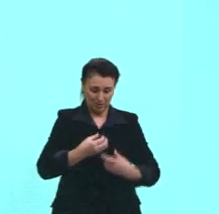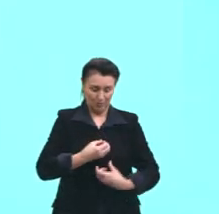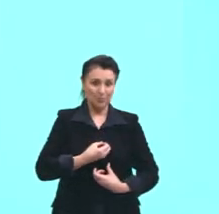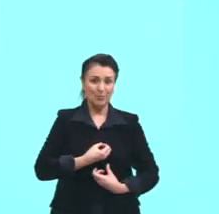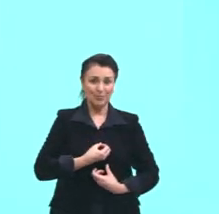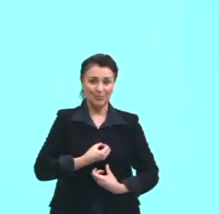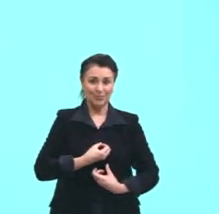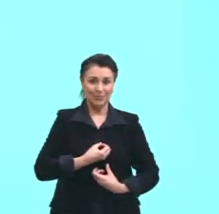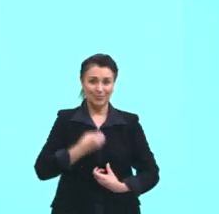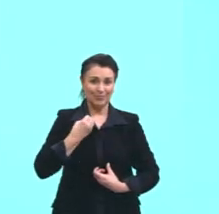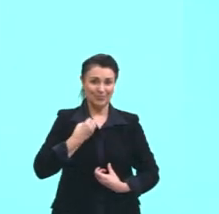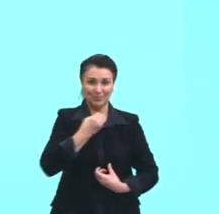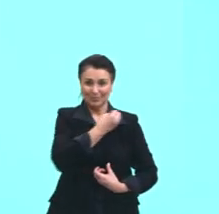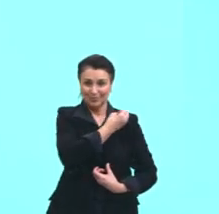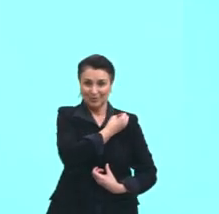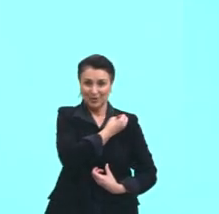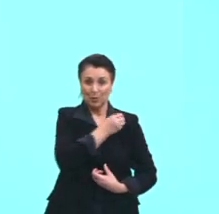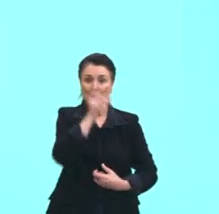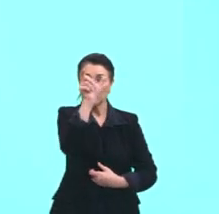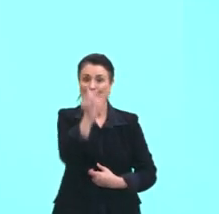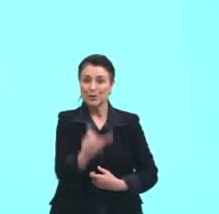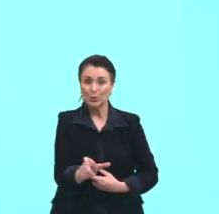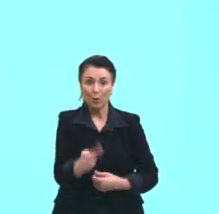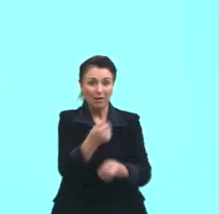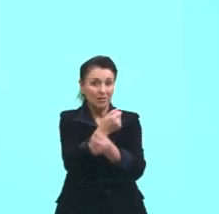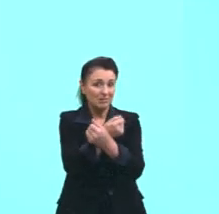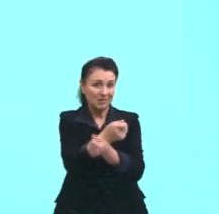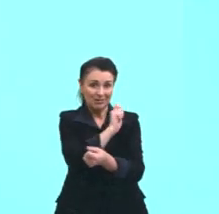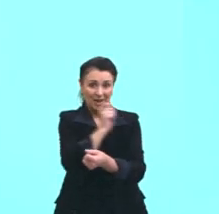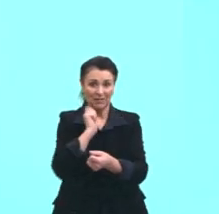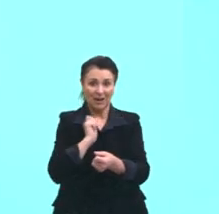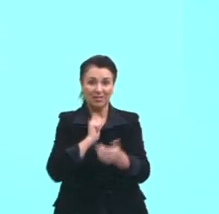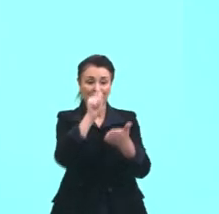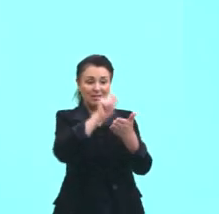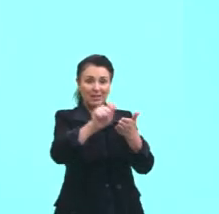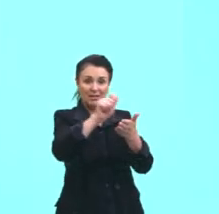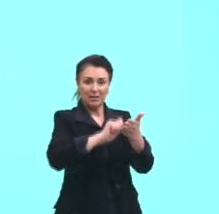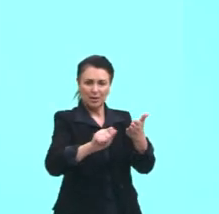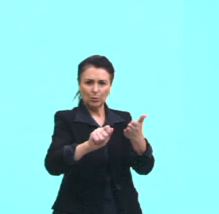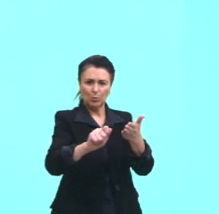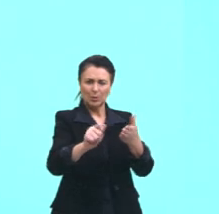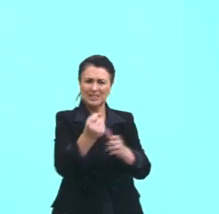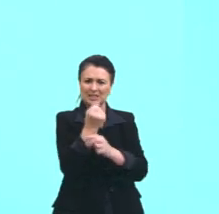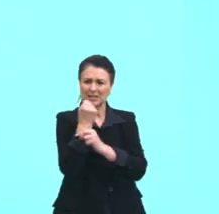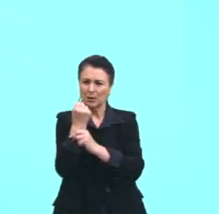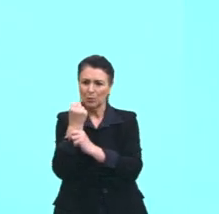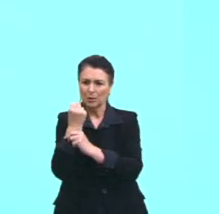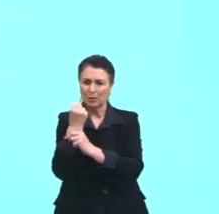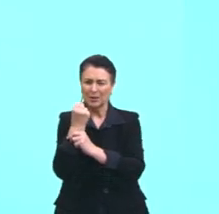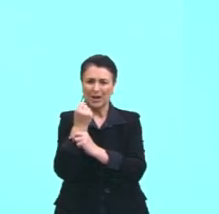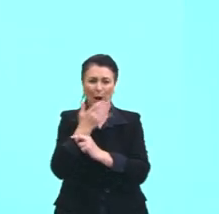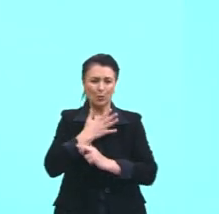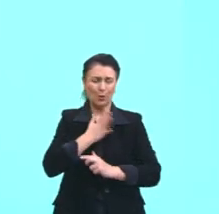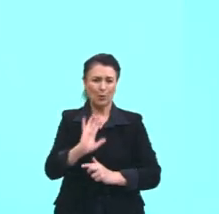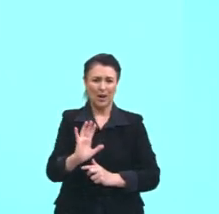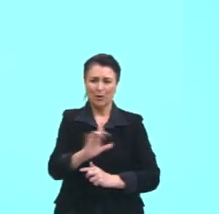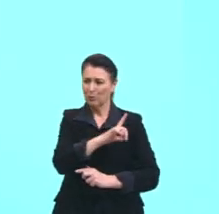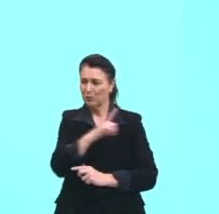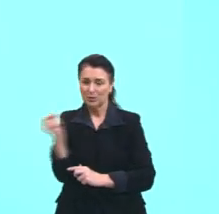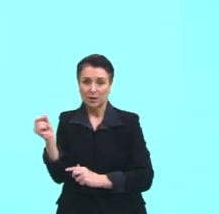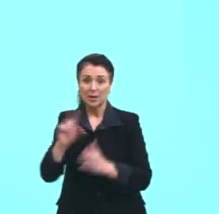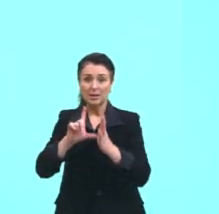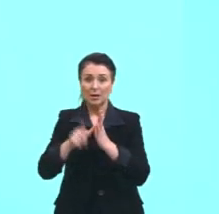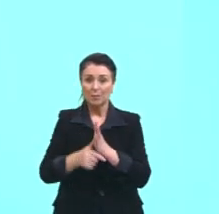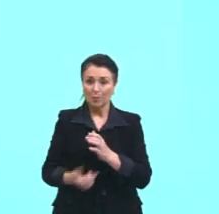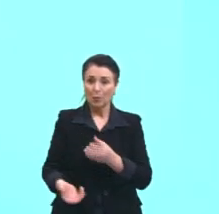um colar de uma pessoa escravizada e o que que ele dizia segure-me para que eu não fuja e me devolva